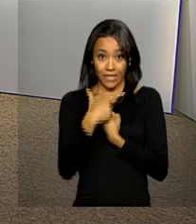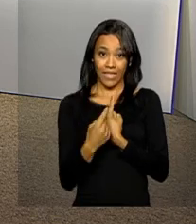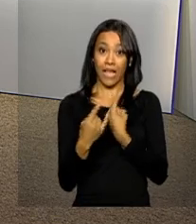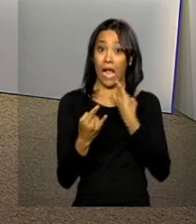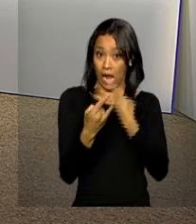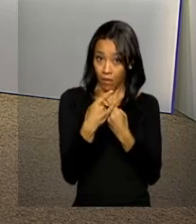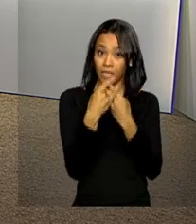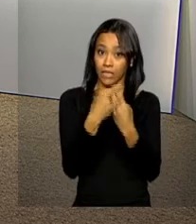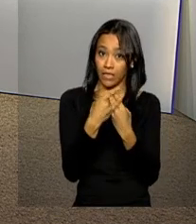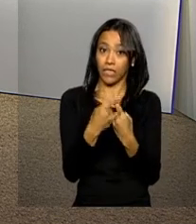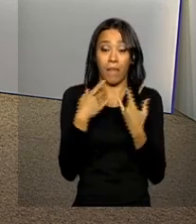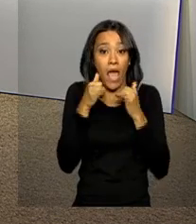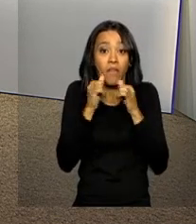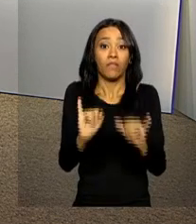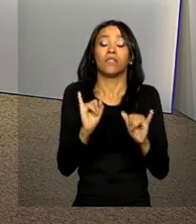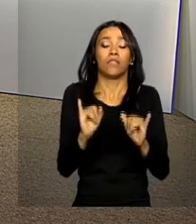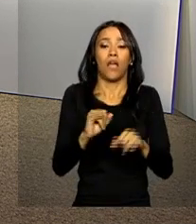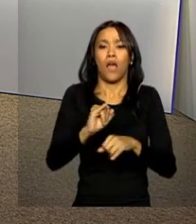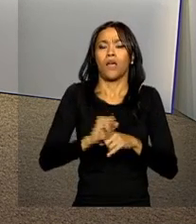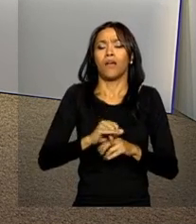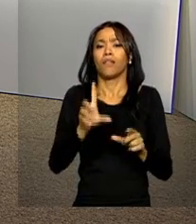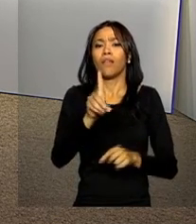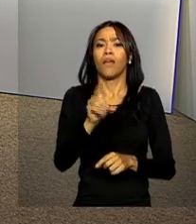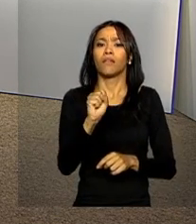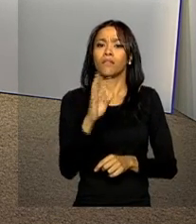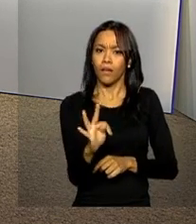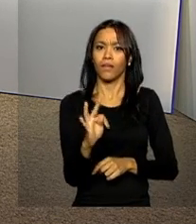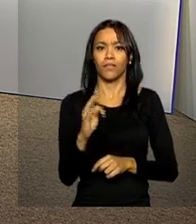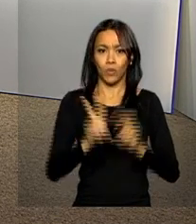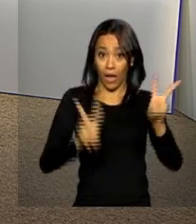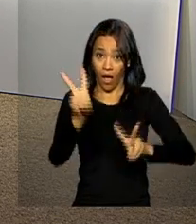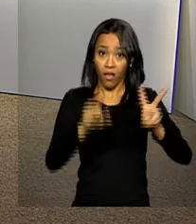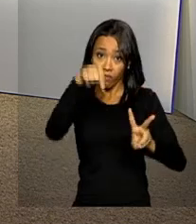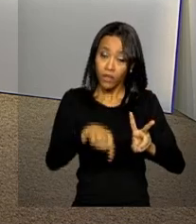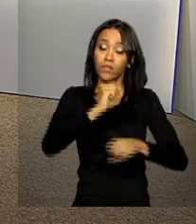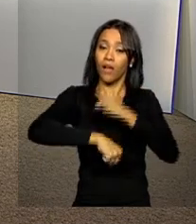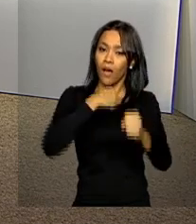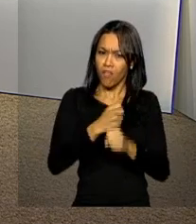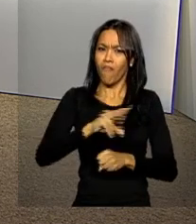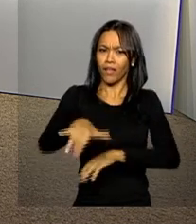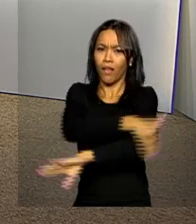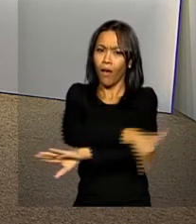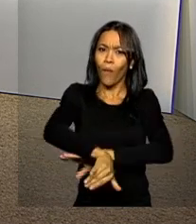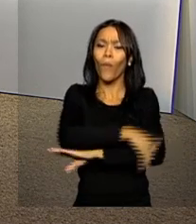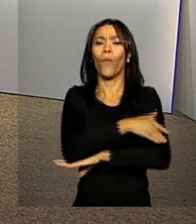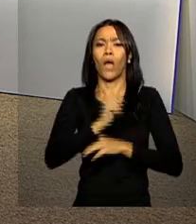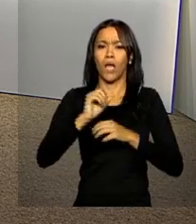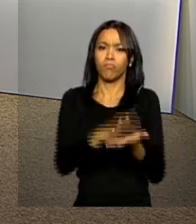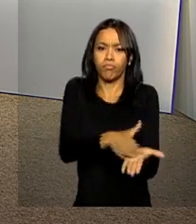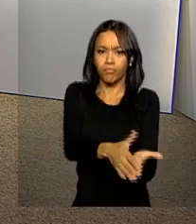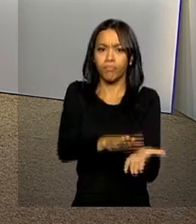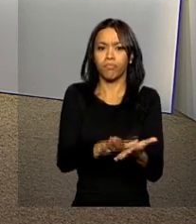campanha de prevenção ao hiv e doenças sexualmente transmissíveis para o carnaval deste ano estará nas ruas entre escolas de